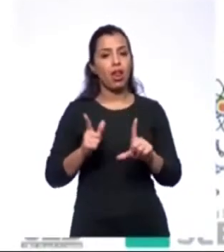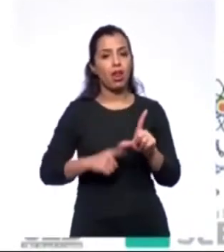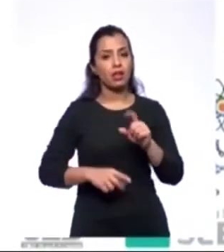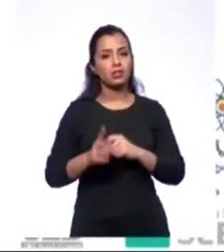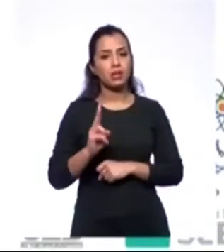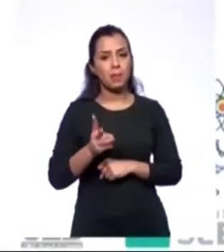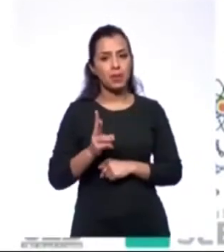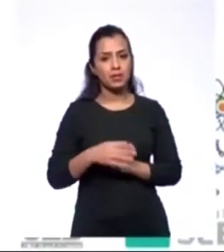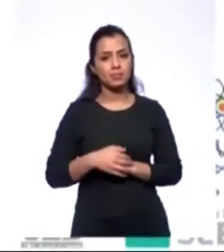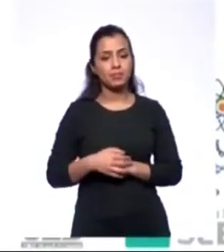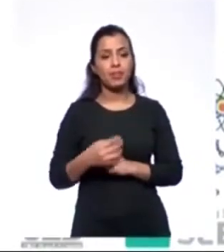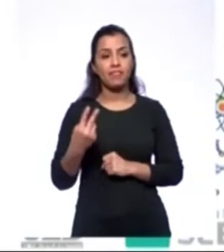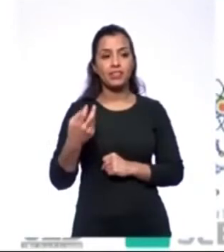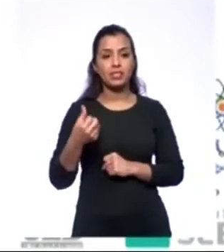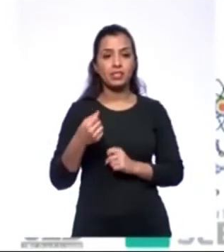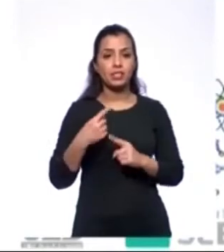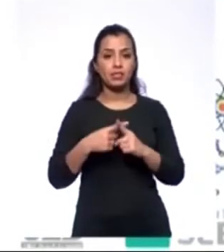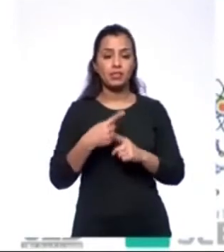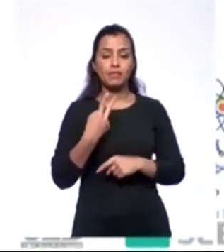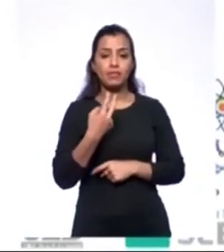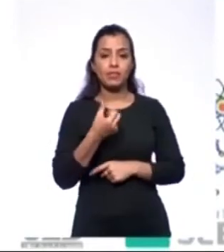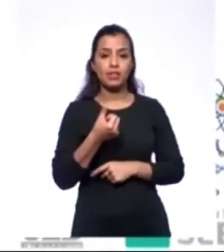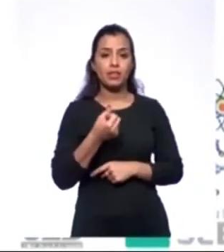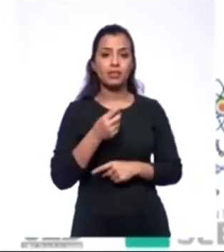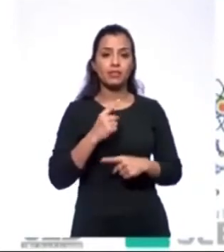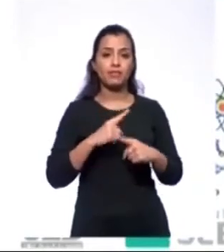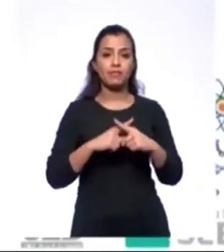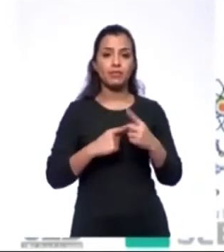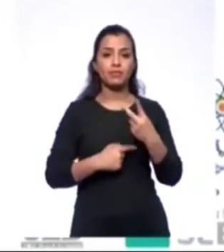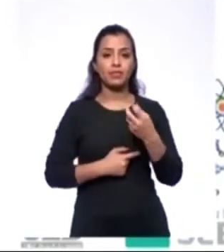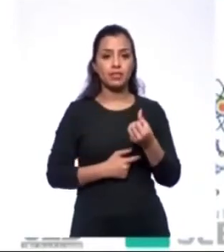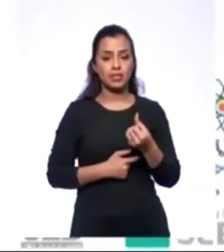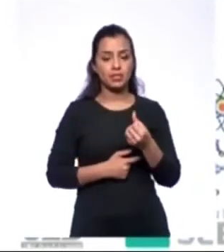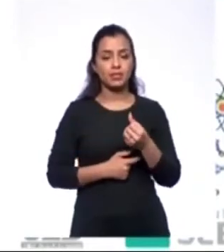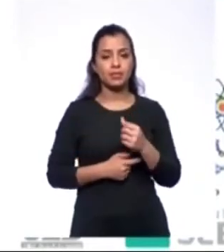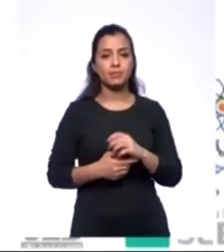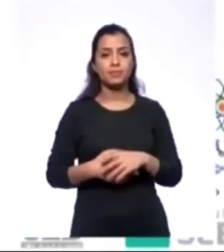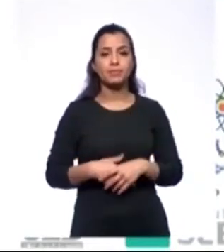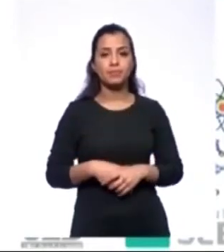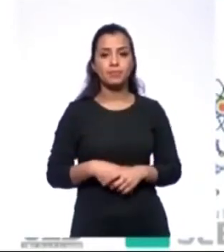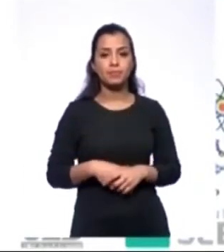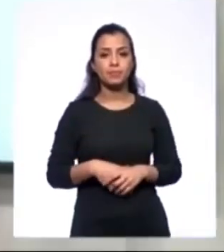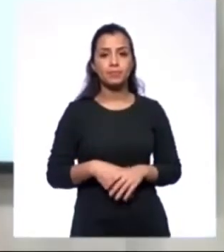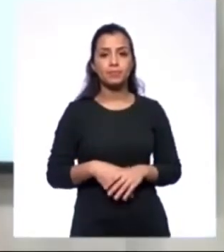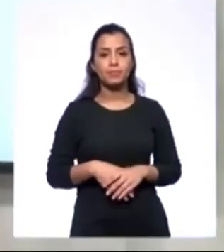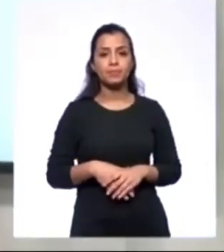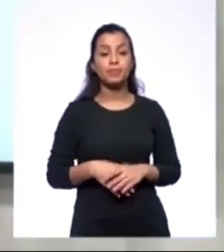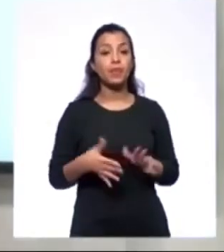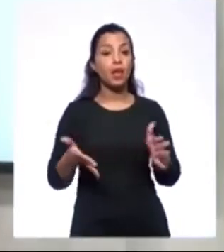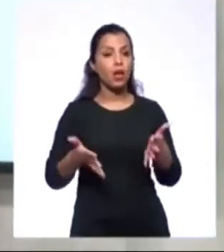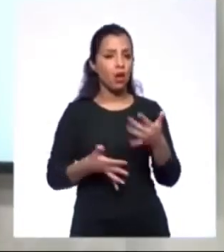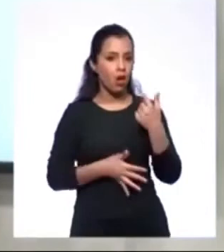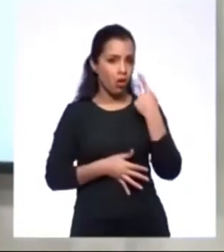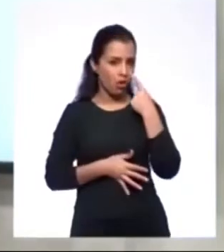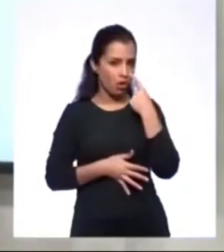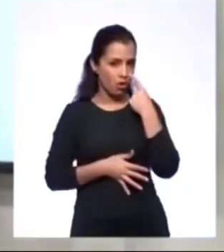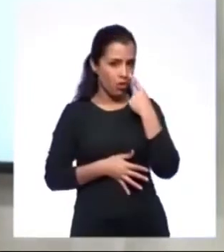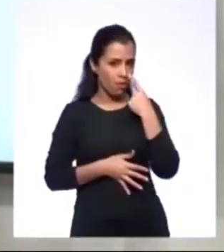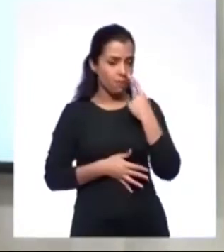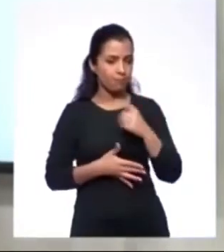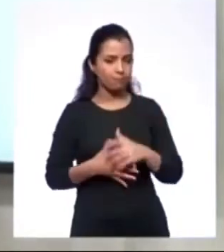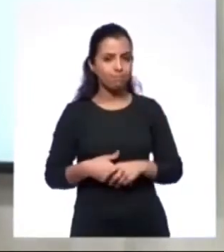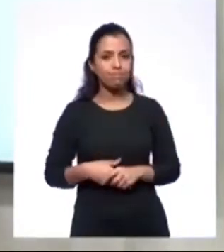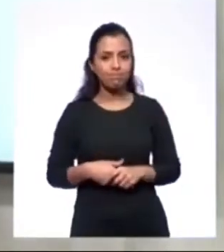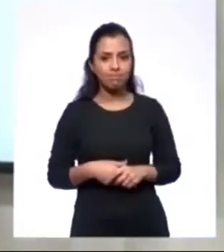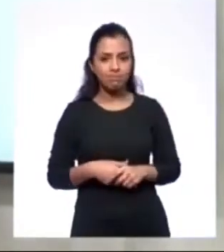vamos lá 26x 26x 26 agora vem comigo pouquinho pessoal é o seguinte